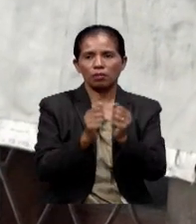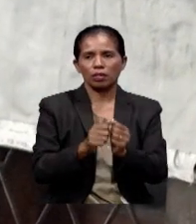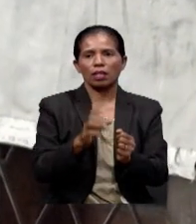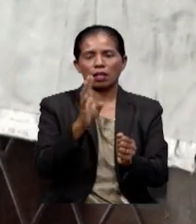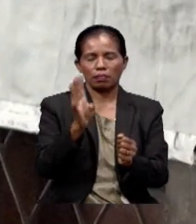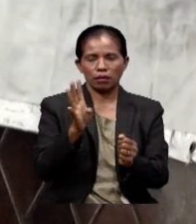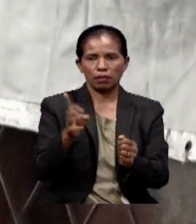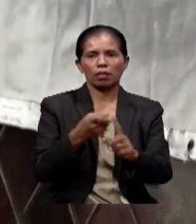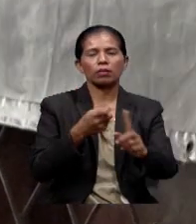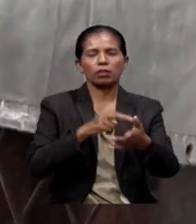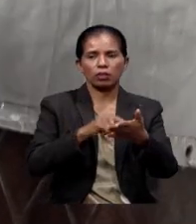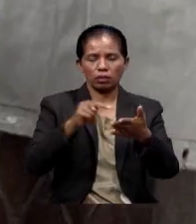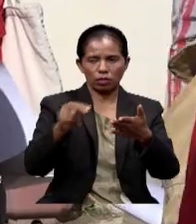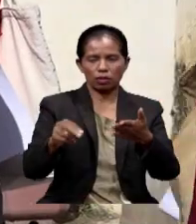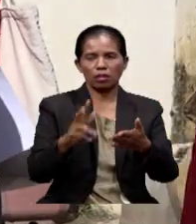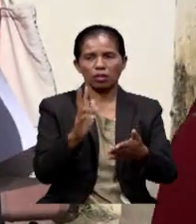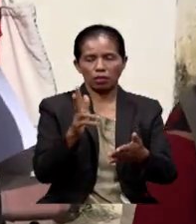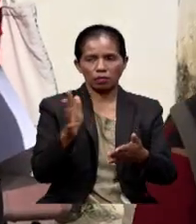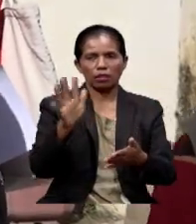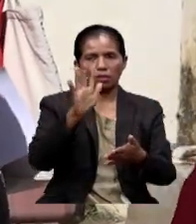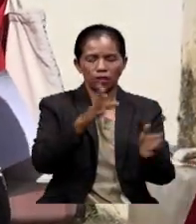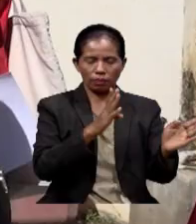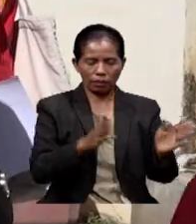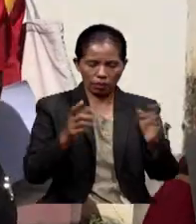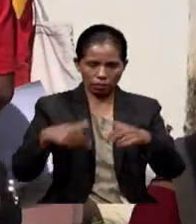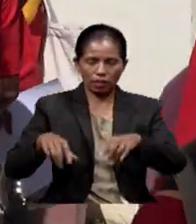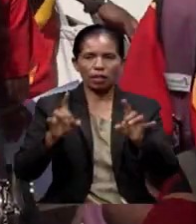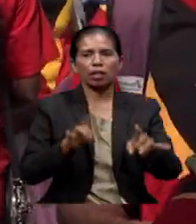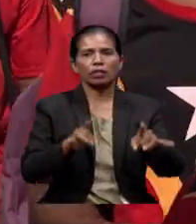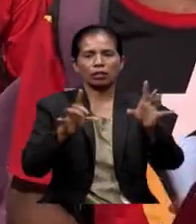resin o se número né to nulo resin lima prepara ba Austrália